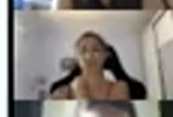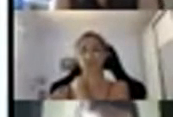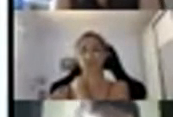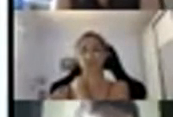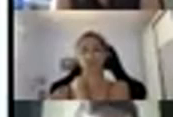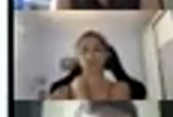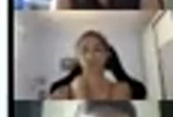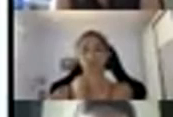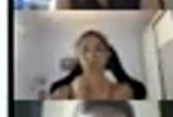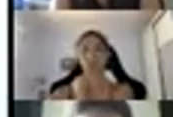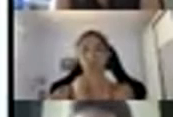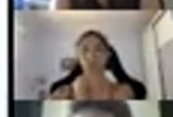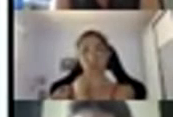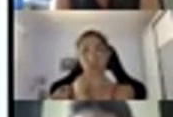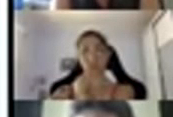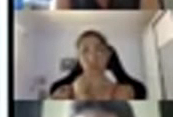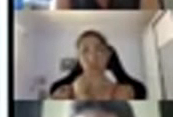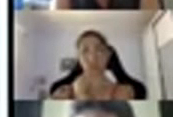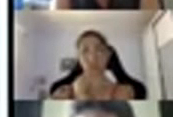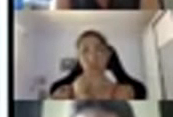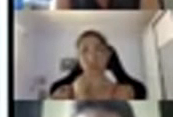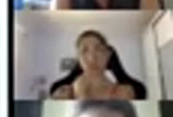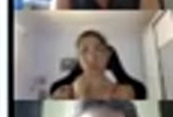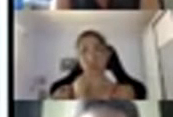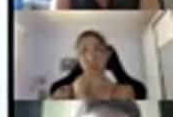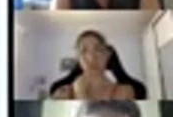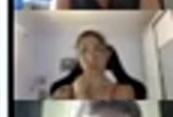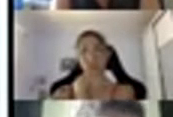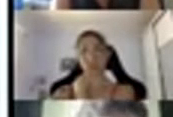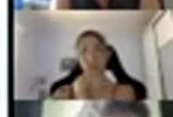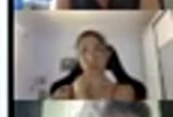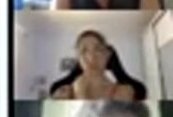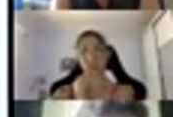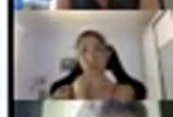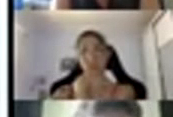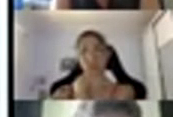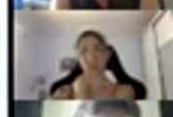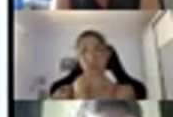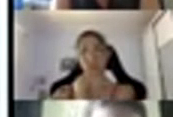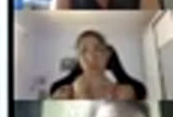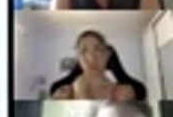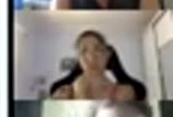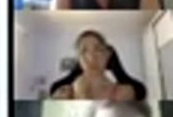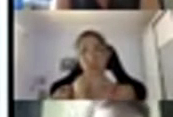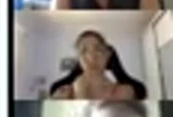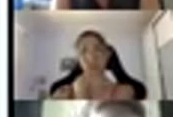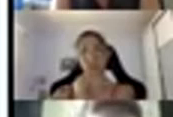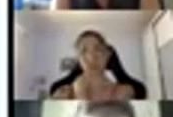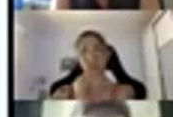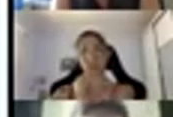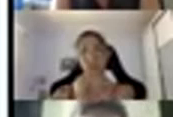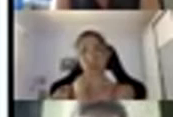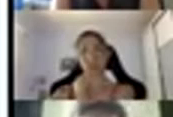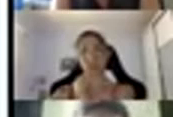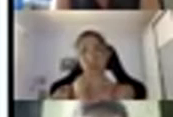Bom, de 16 de março até 22 de novembro, nós tivemos 503.480 mortes, por causas que poderiam ser relacionadas à Covid,